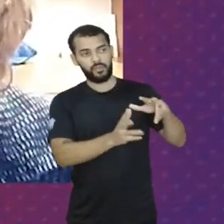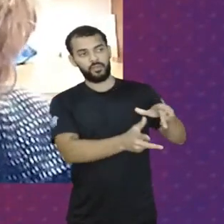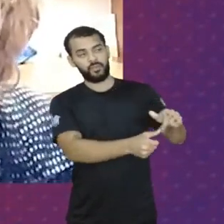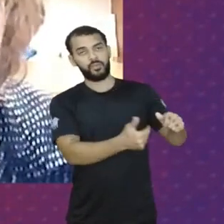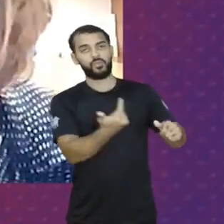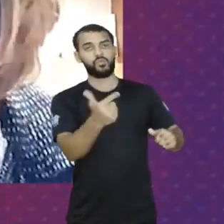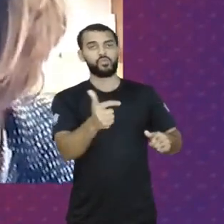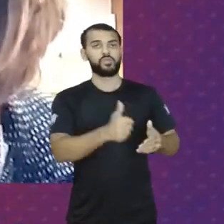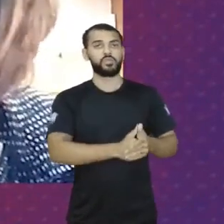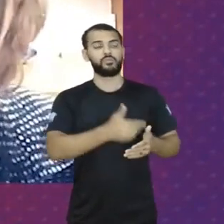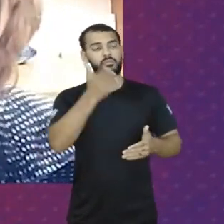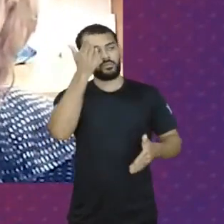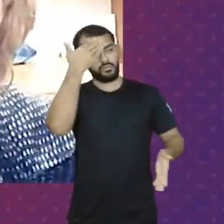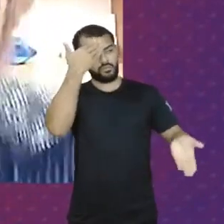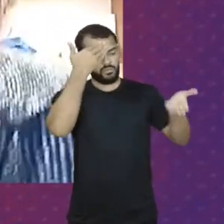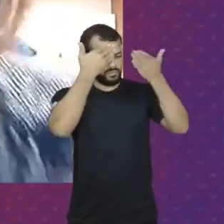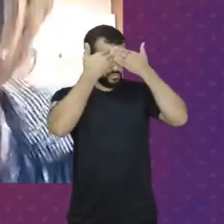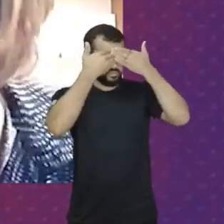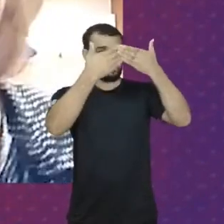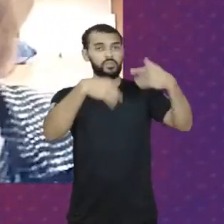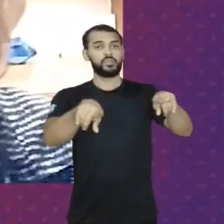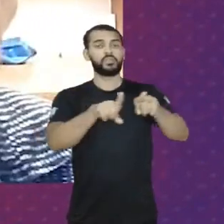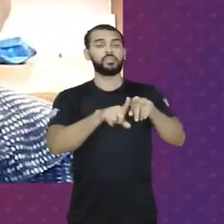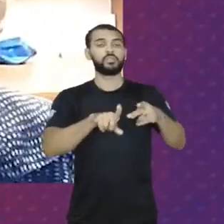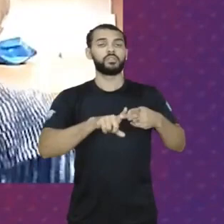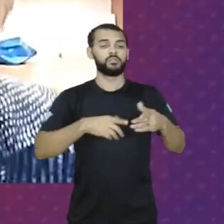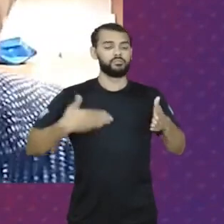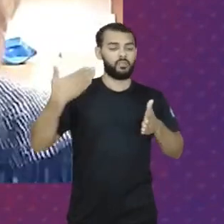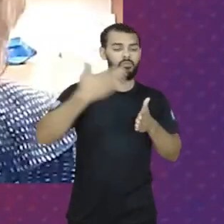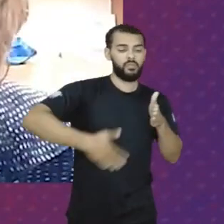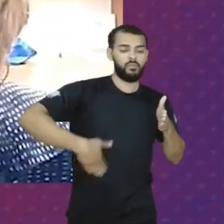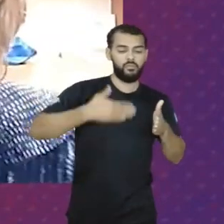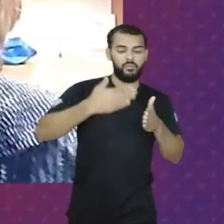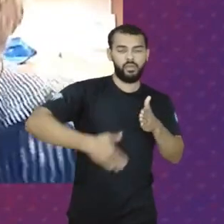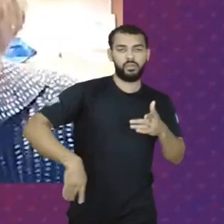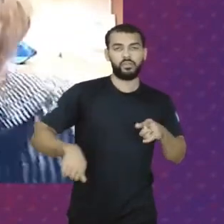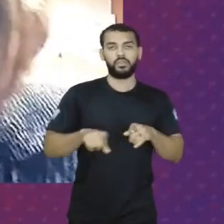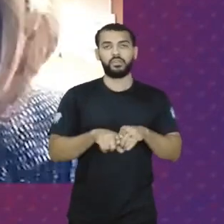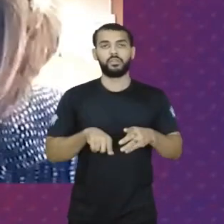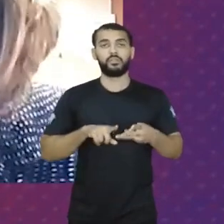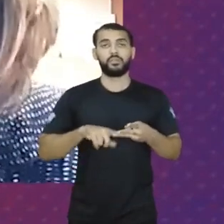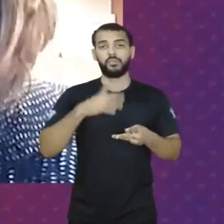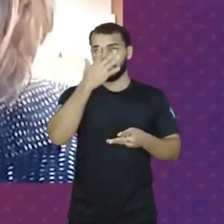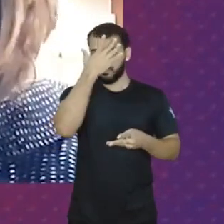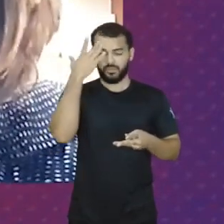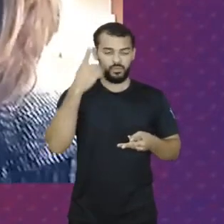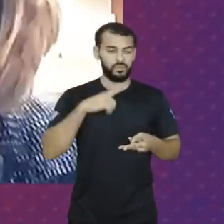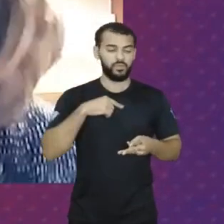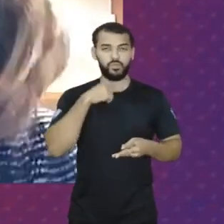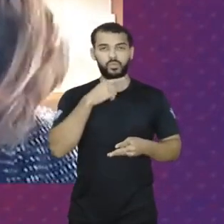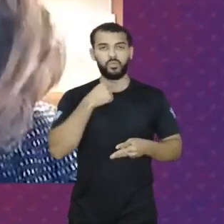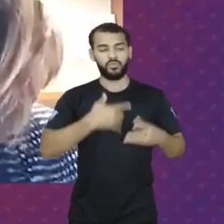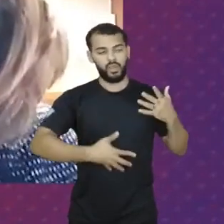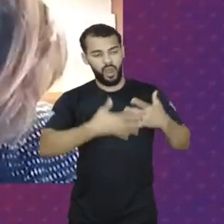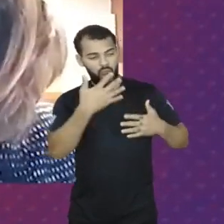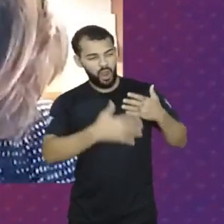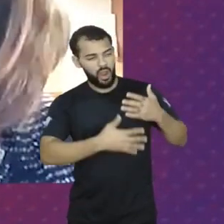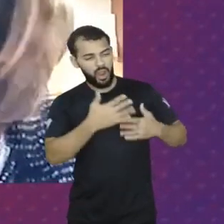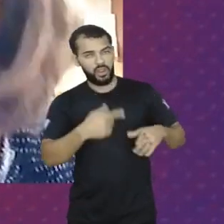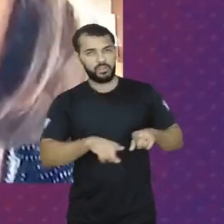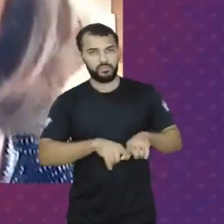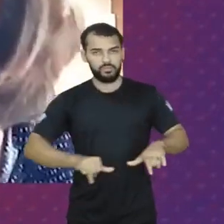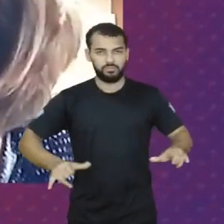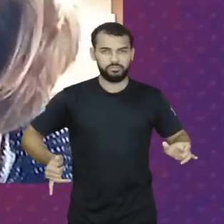Sem cercas que cercam o sonho, que cercam os corpos, sem cercas que com seus arames ferem a pele e a